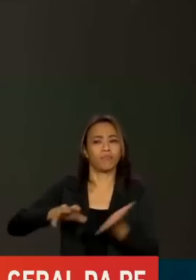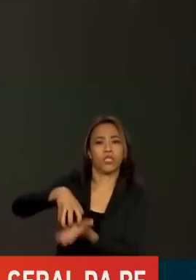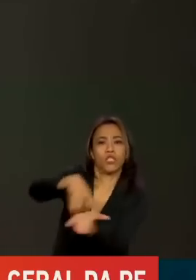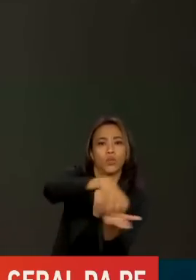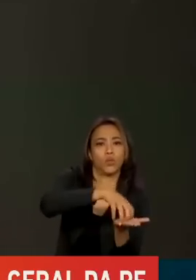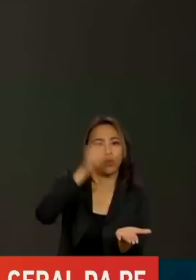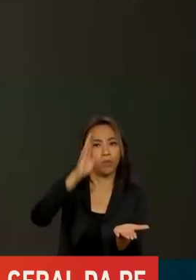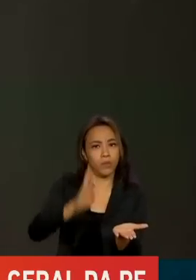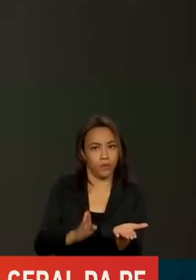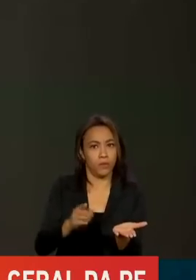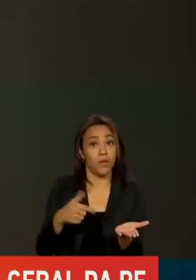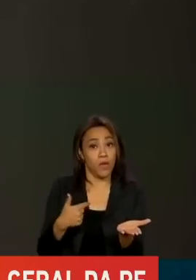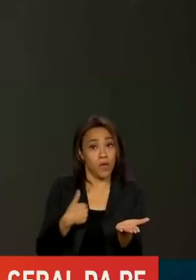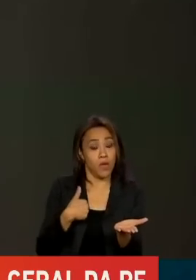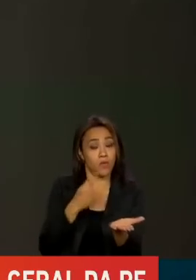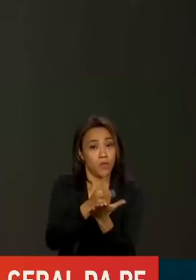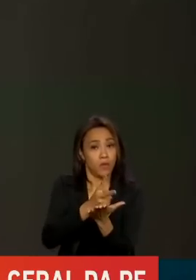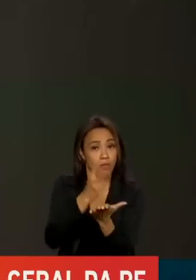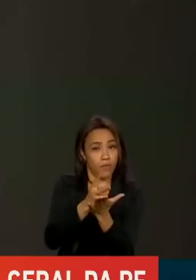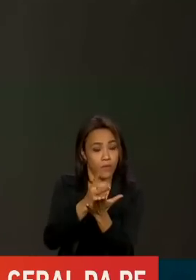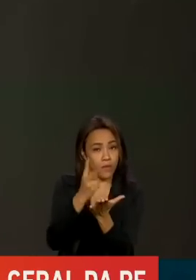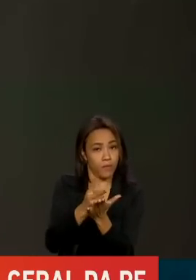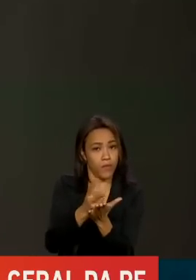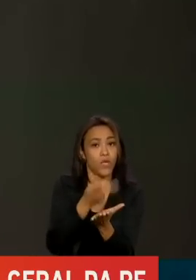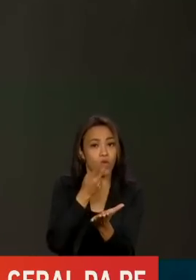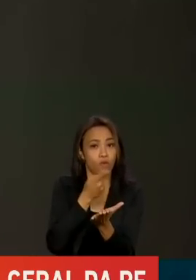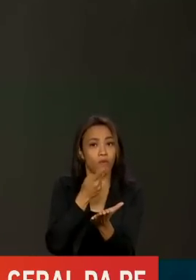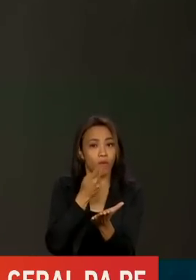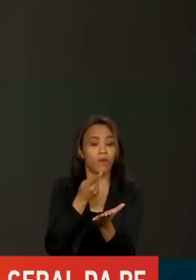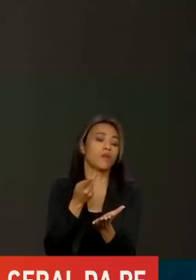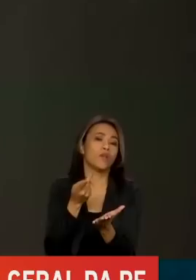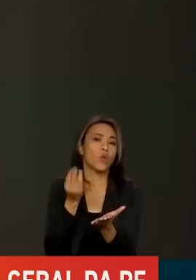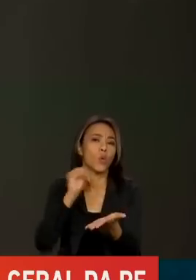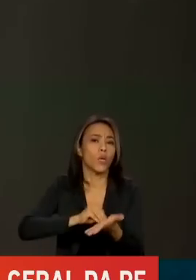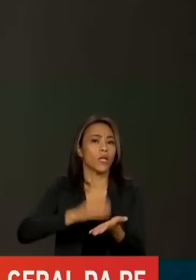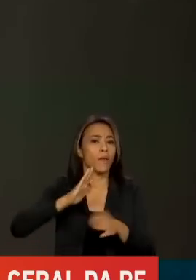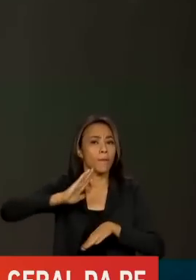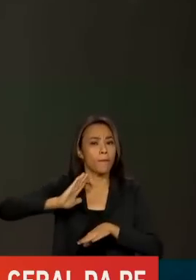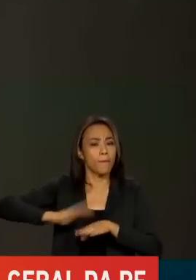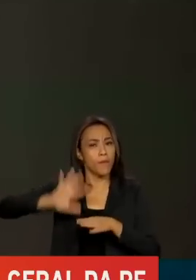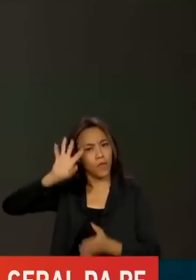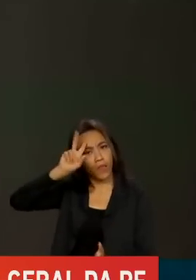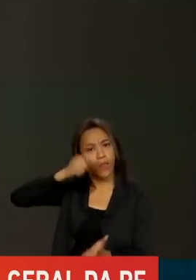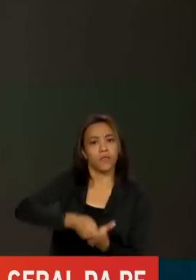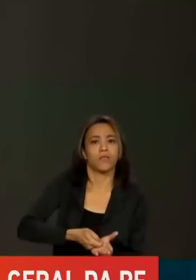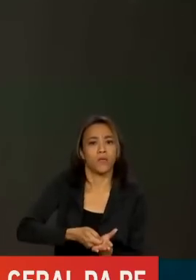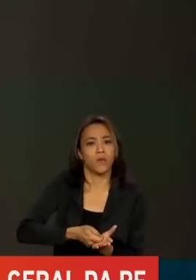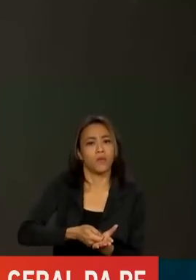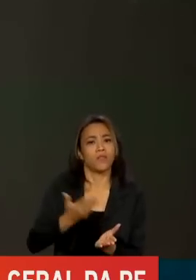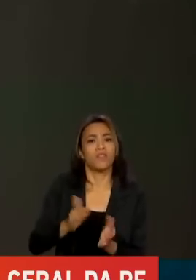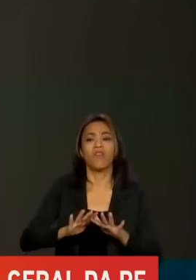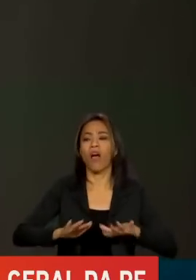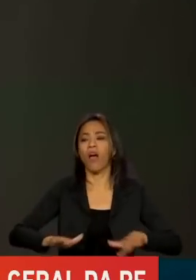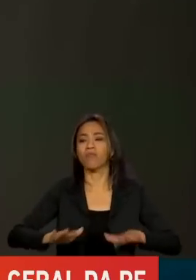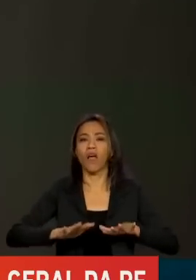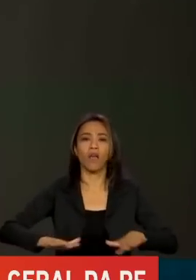repito sempre inclusive coloquei isso na minha decisão se o apaziguamento tivesse dado certo